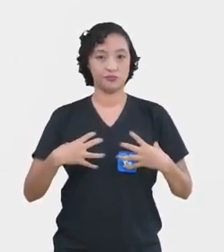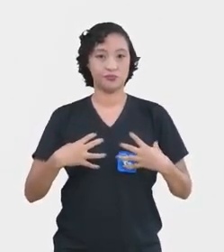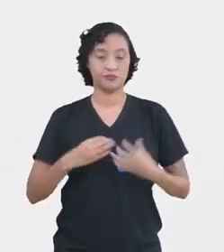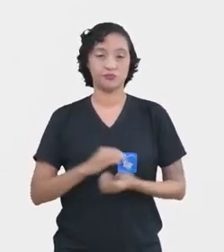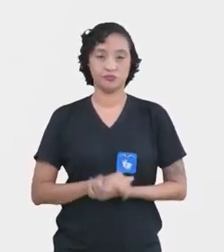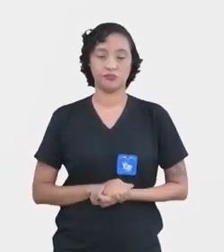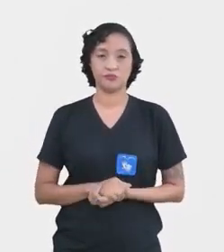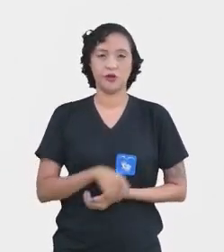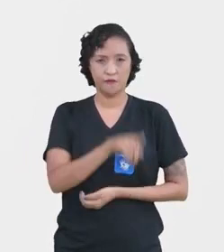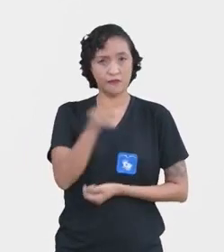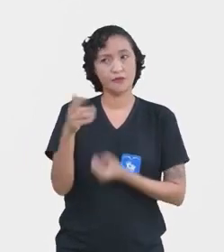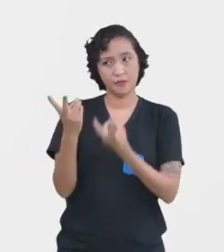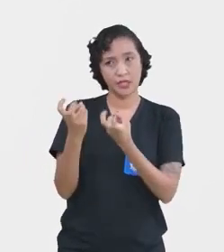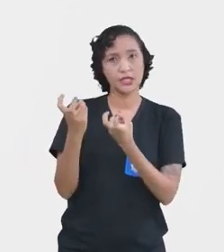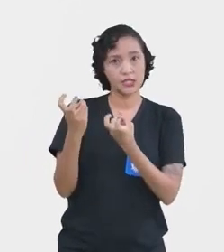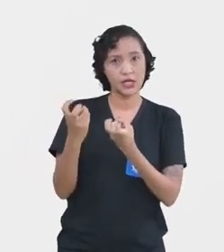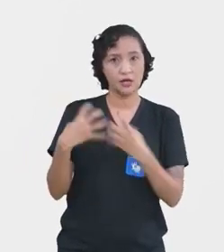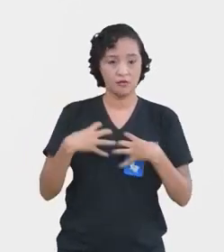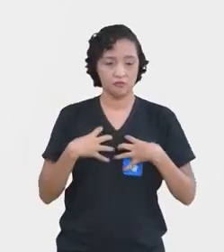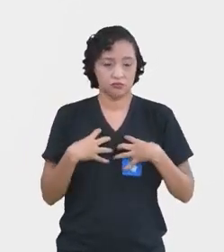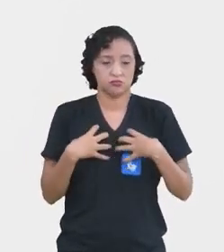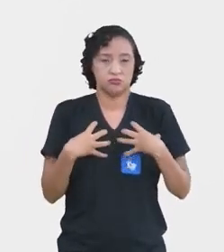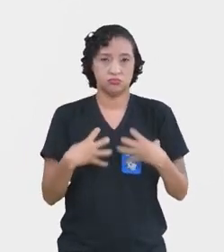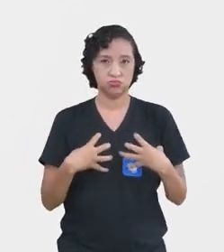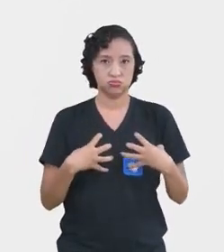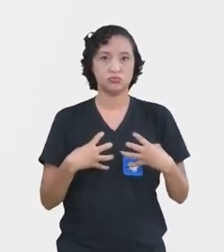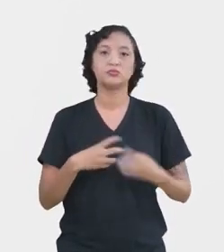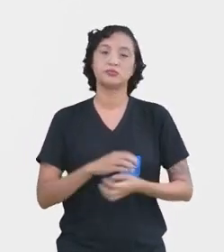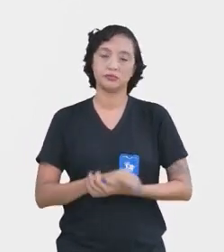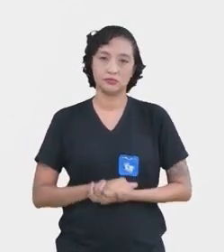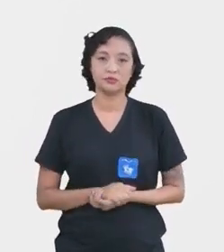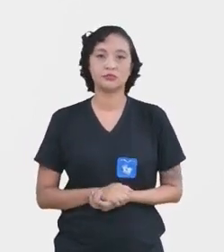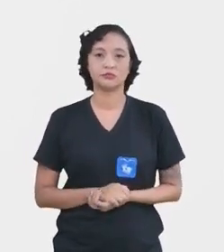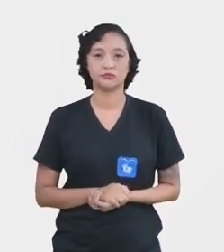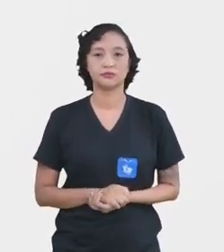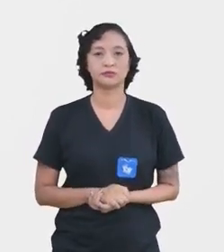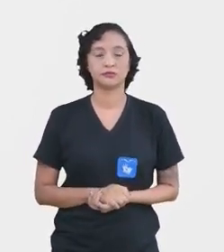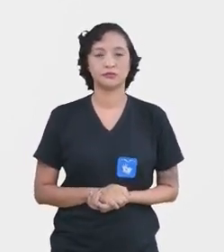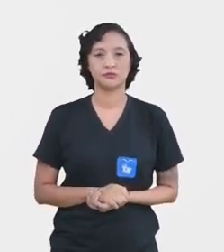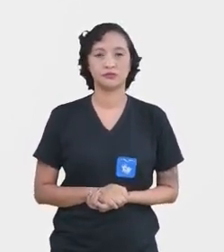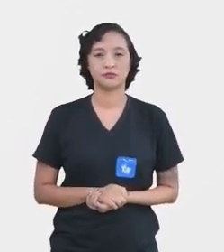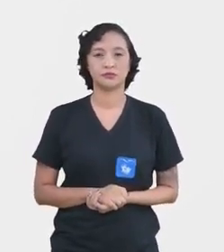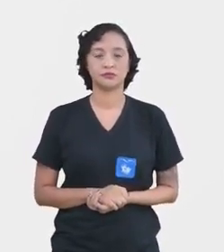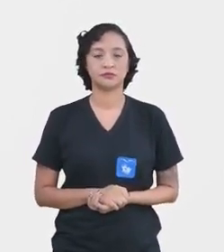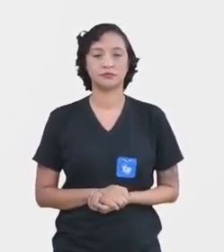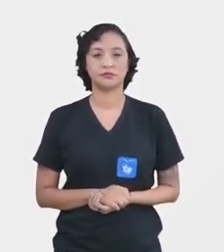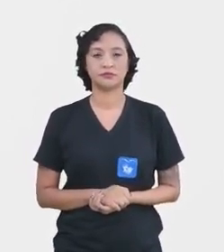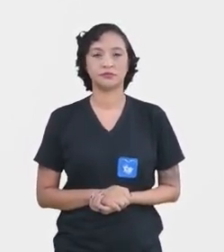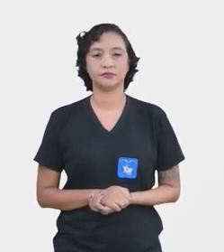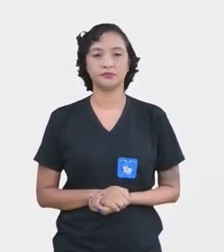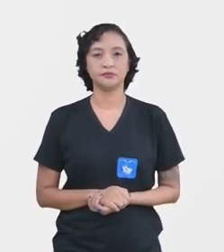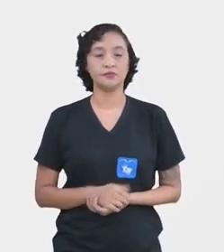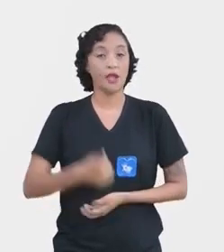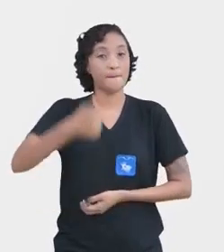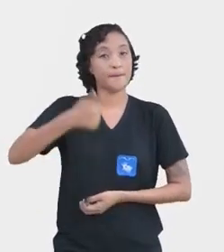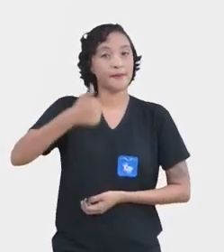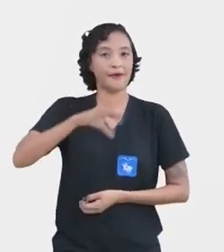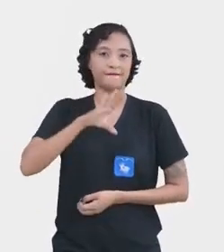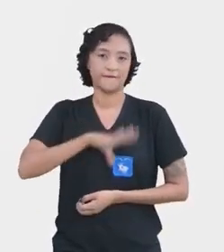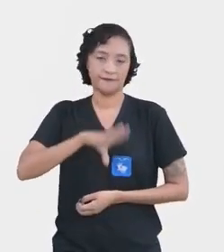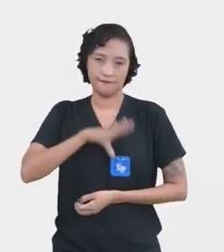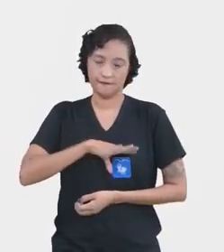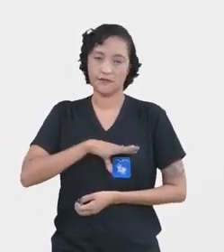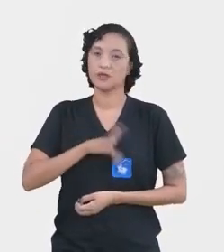que os seios, né, começam de uma certa forma fazer um crescimento. Ocorre a primeira menstruação, que nós